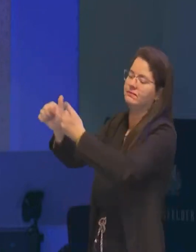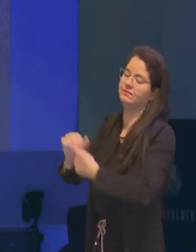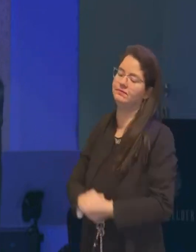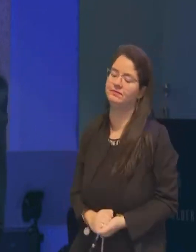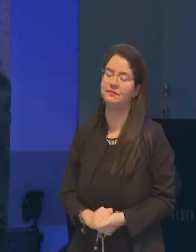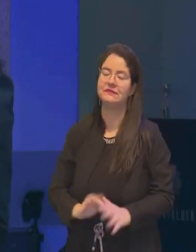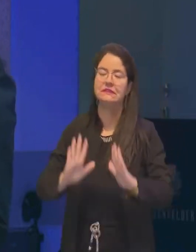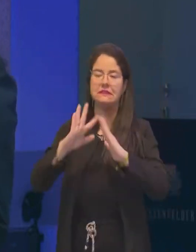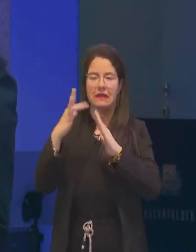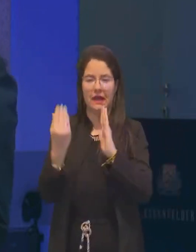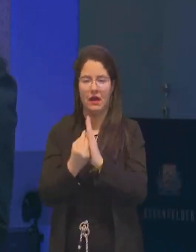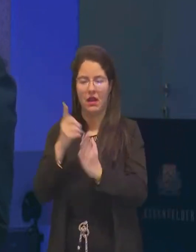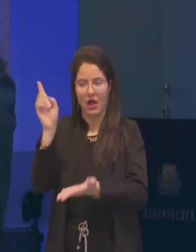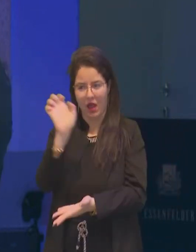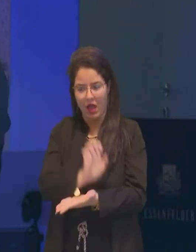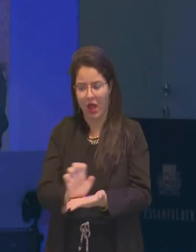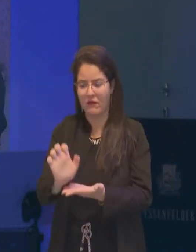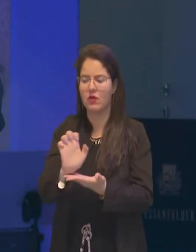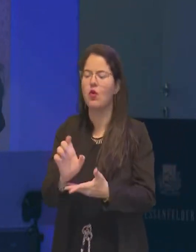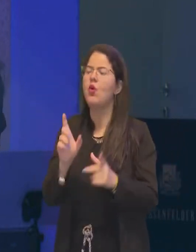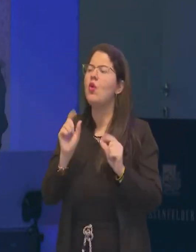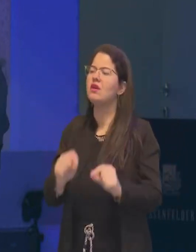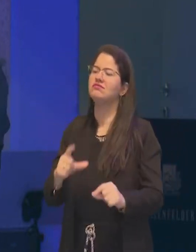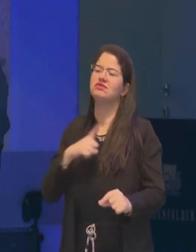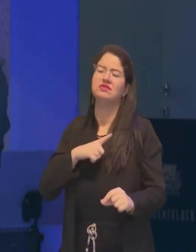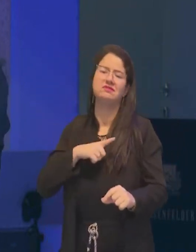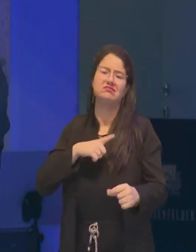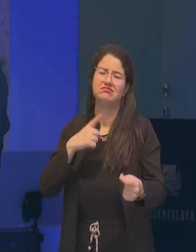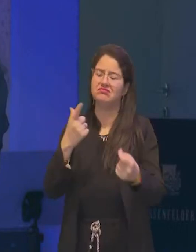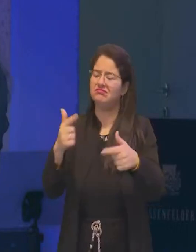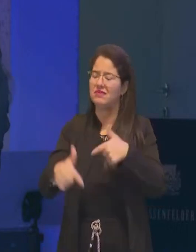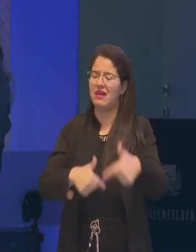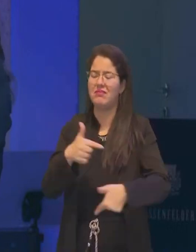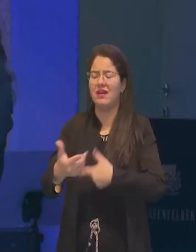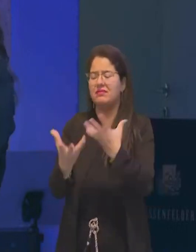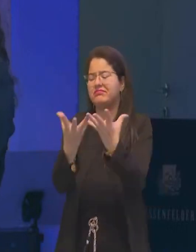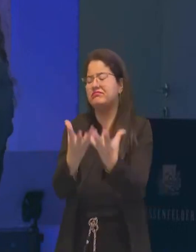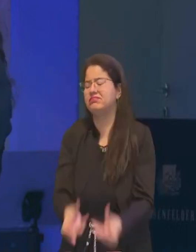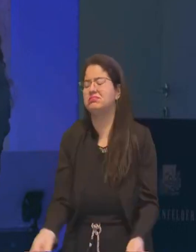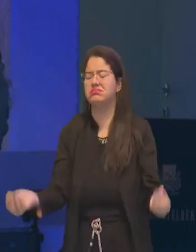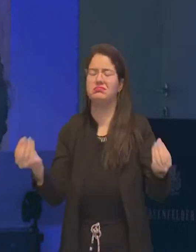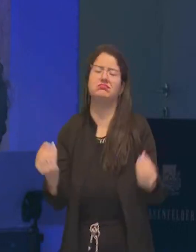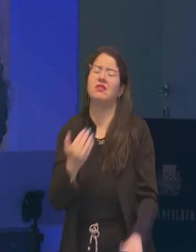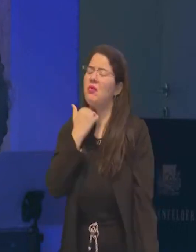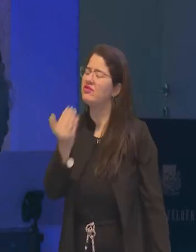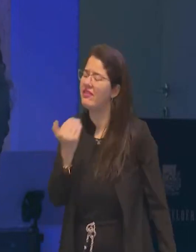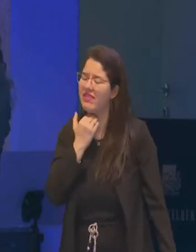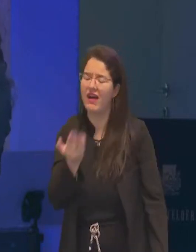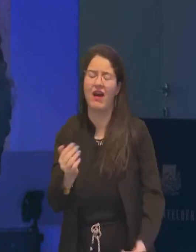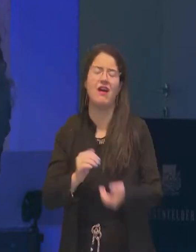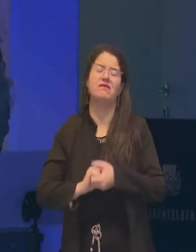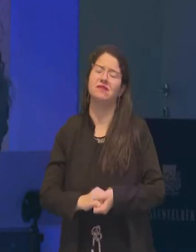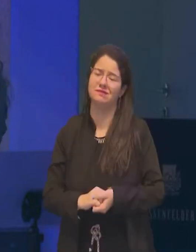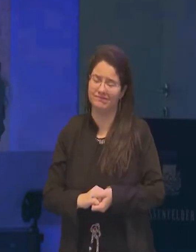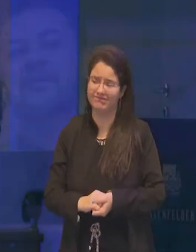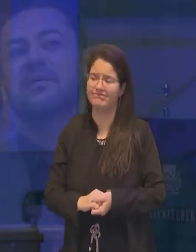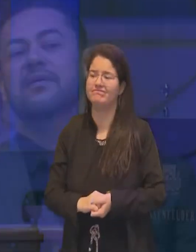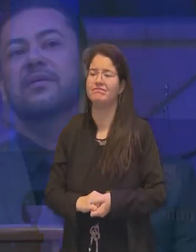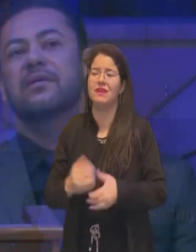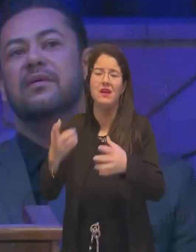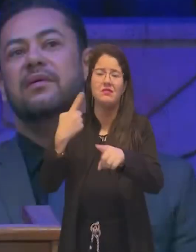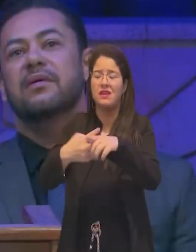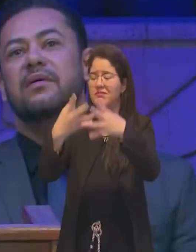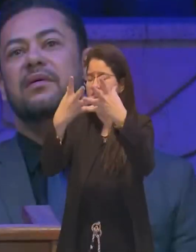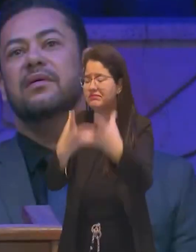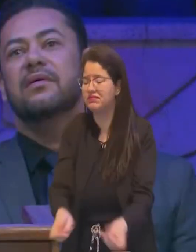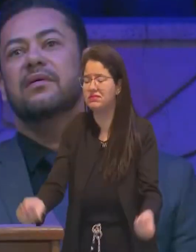de Éfeso tinha obras mortas. E essas obras, elas se perdiam